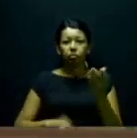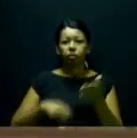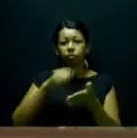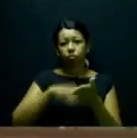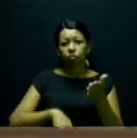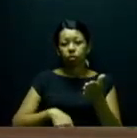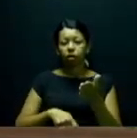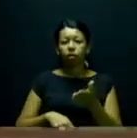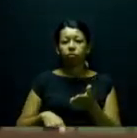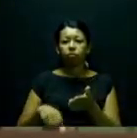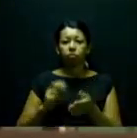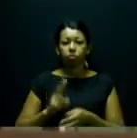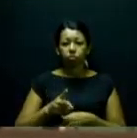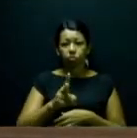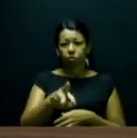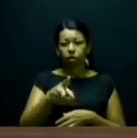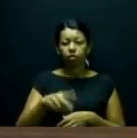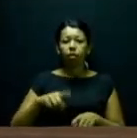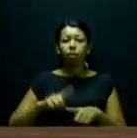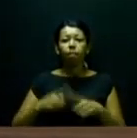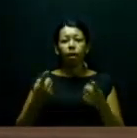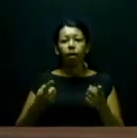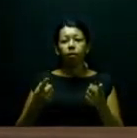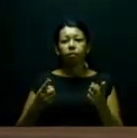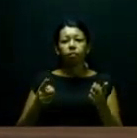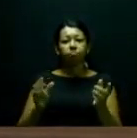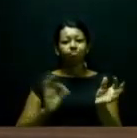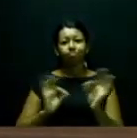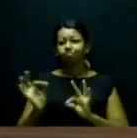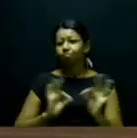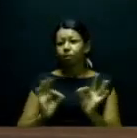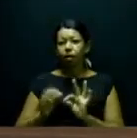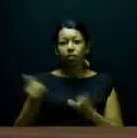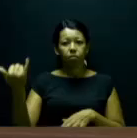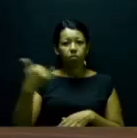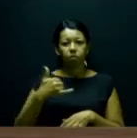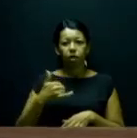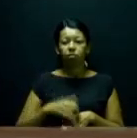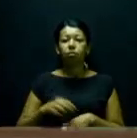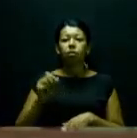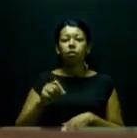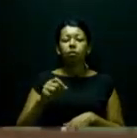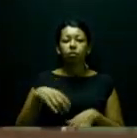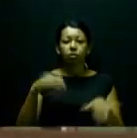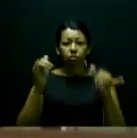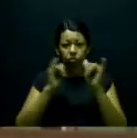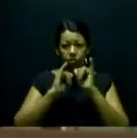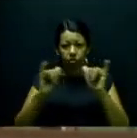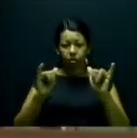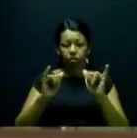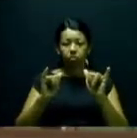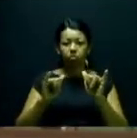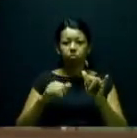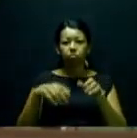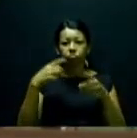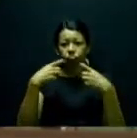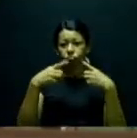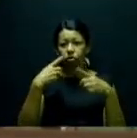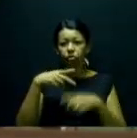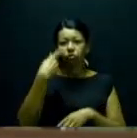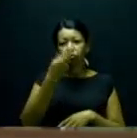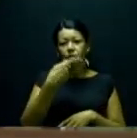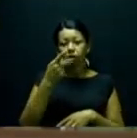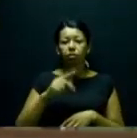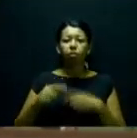em vigência. No entanto, nada encaminharam. Esta é a síntese do depoimento prestado. A seguir, a